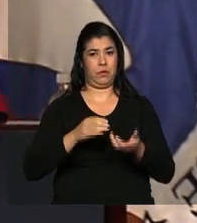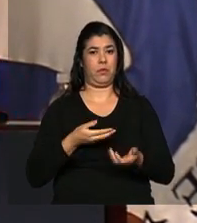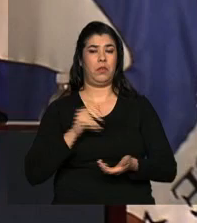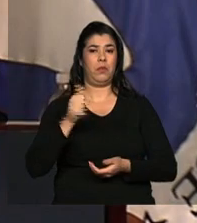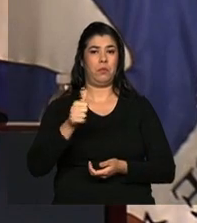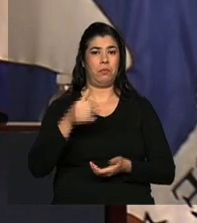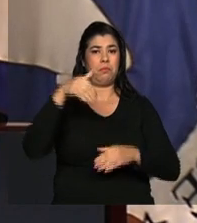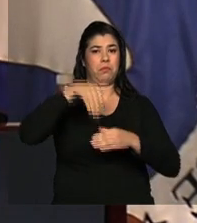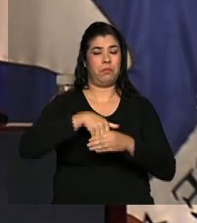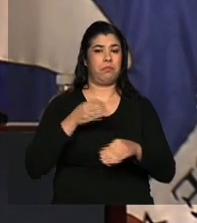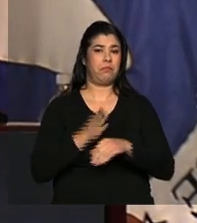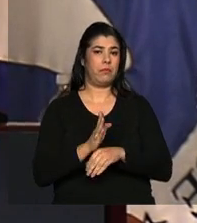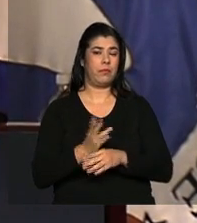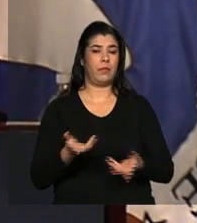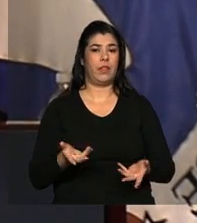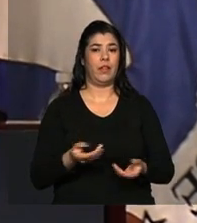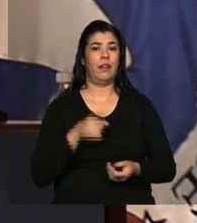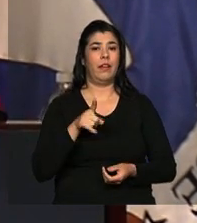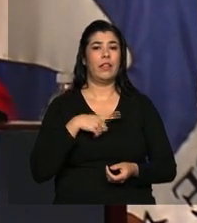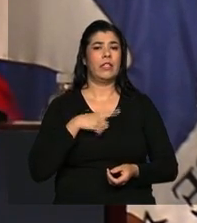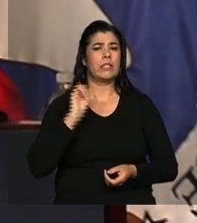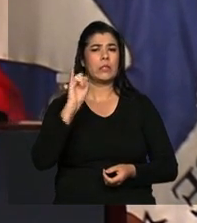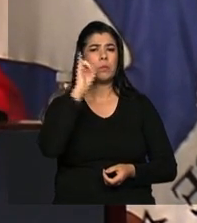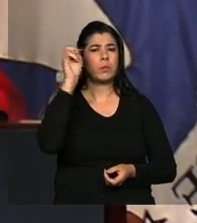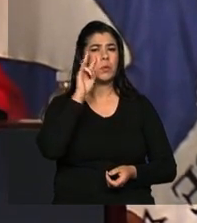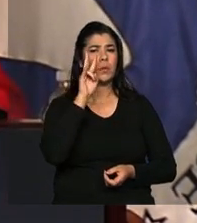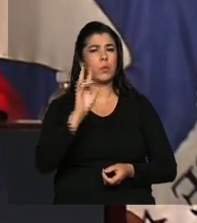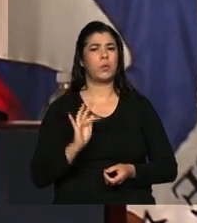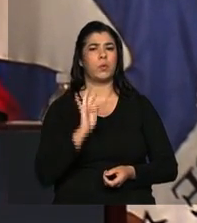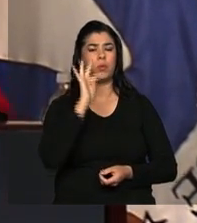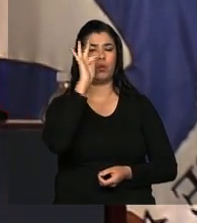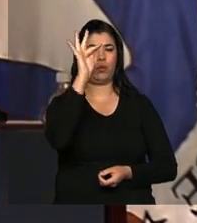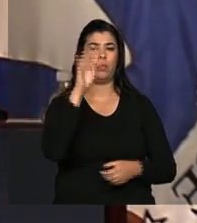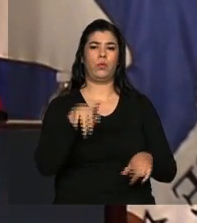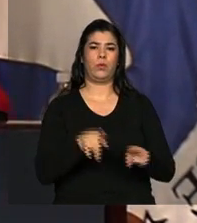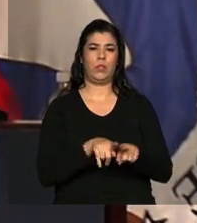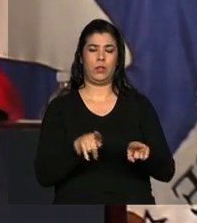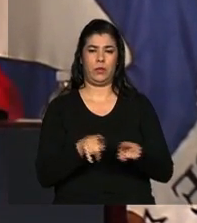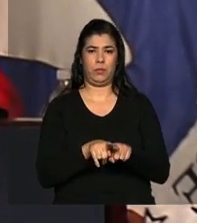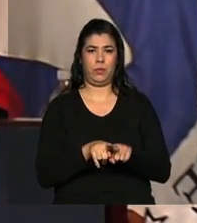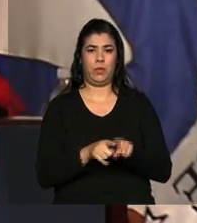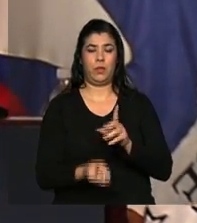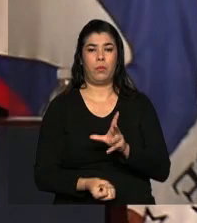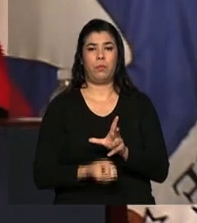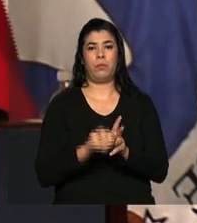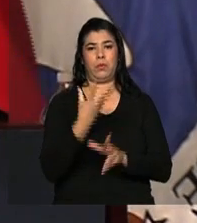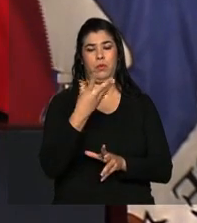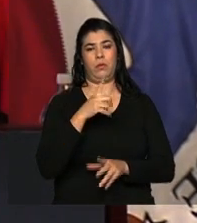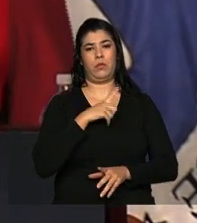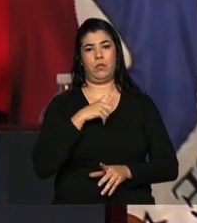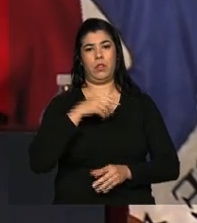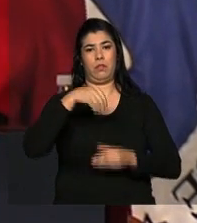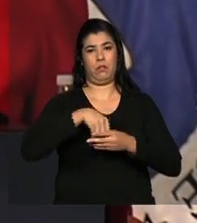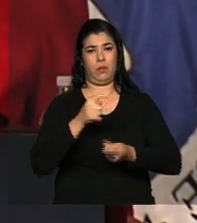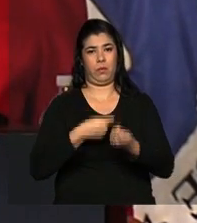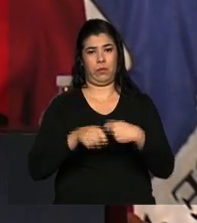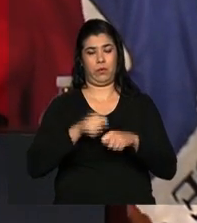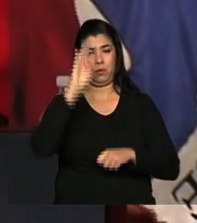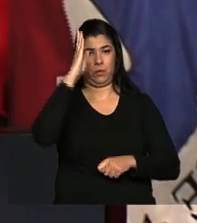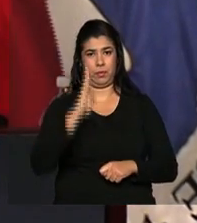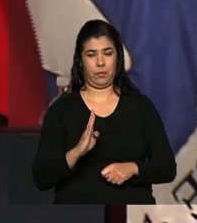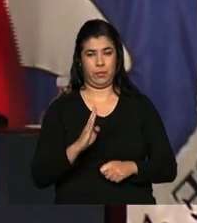combinação será a chave da maior previsibilidade, da maior produtividade na economia